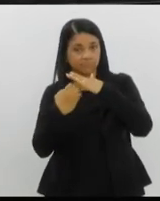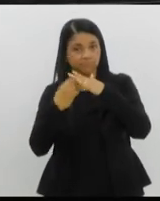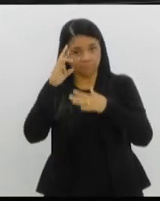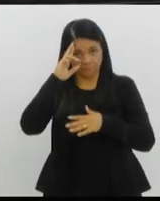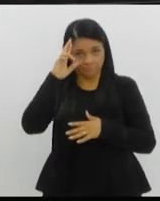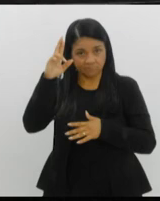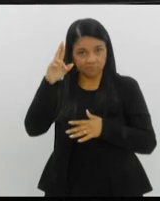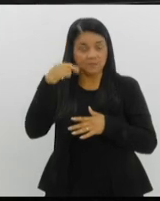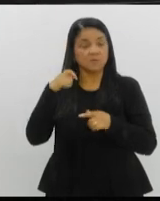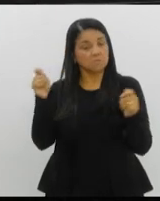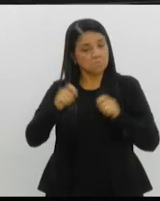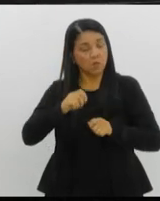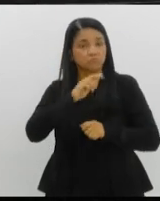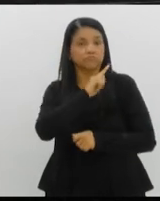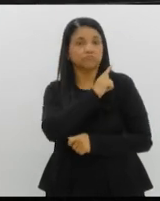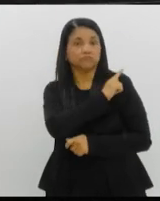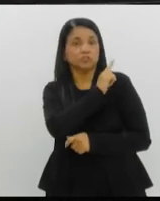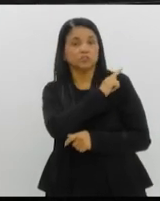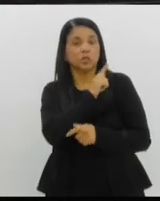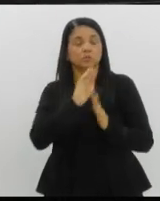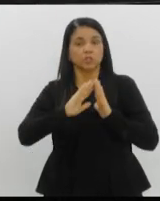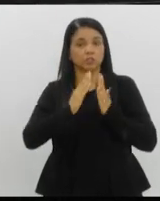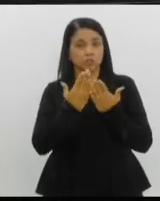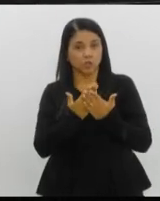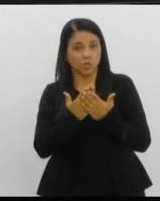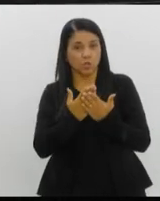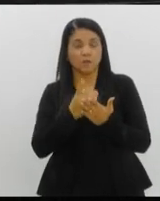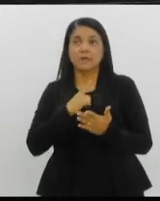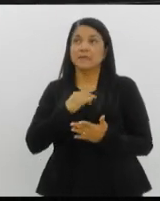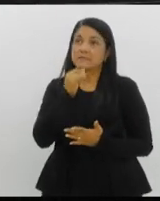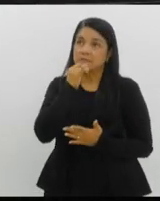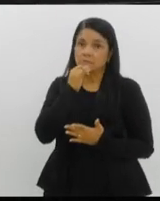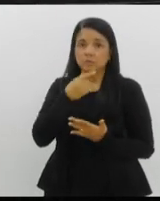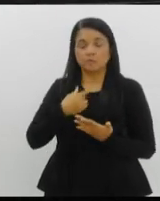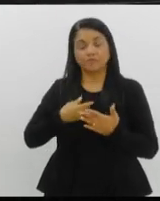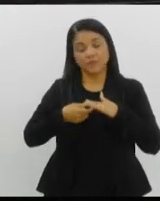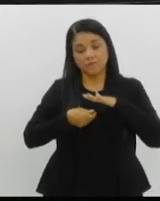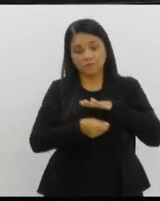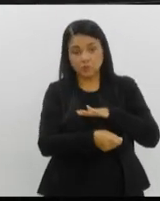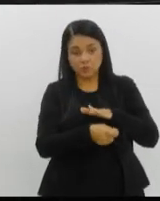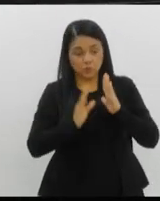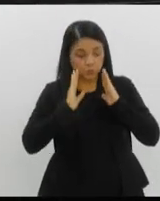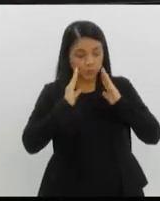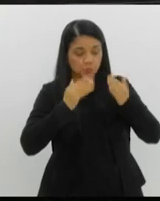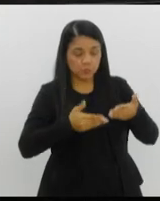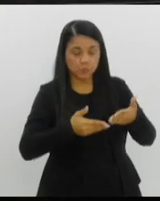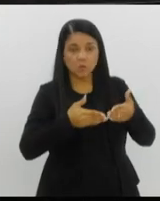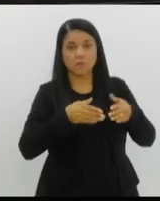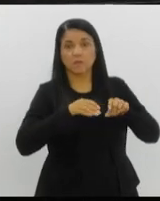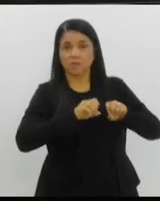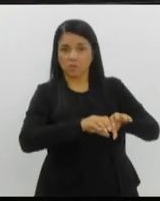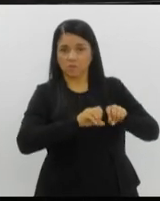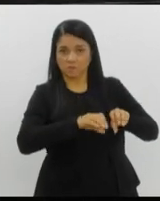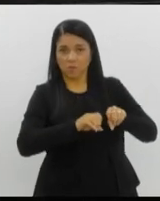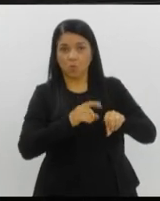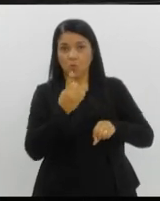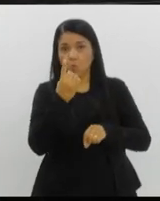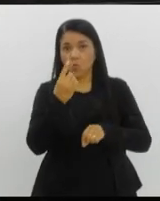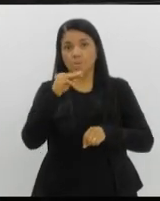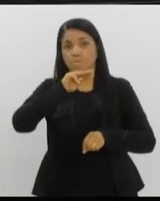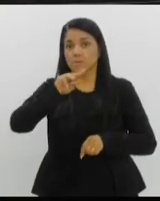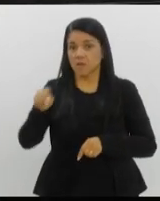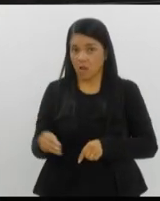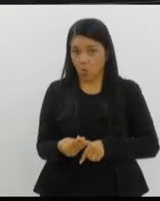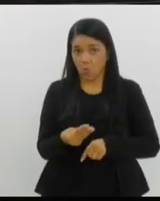a gestão da escola. Ou seja, se você tinha um recurso que ia plenamente para a educação, você tem um milhão, vai esse um milhão